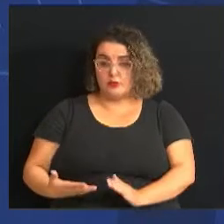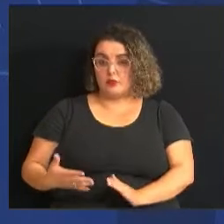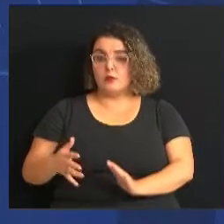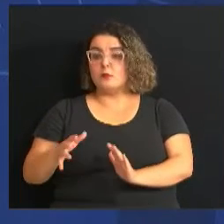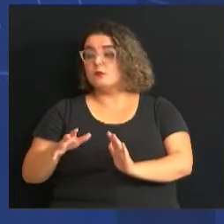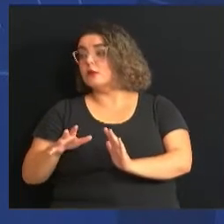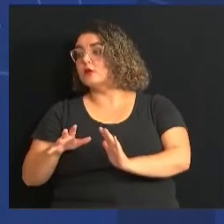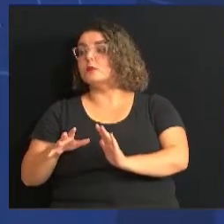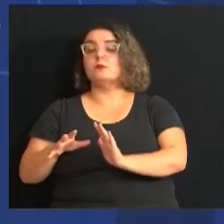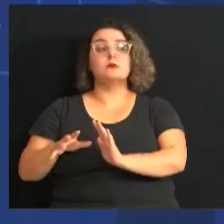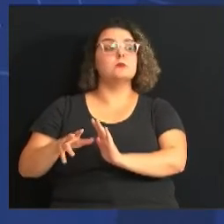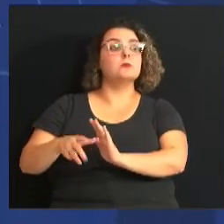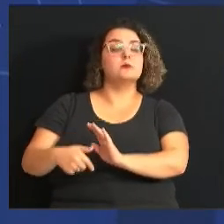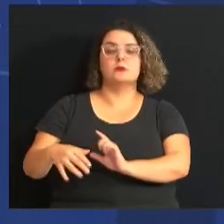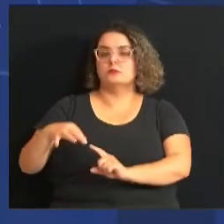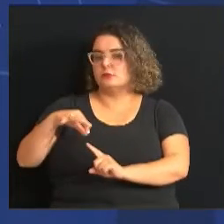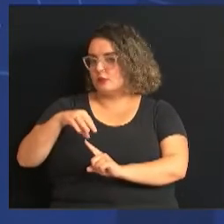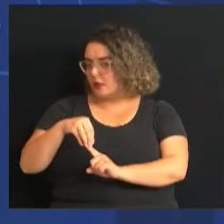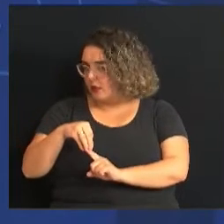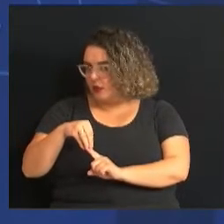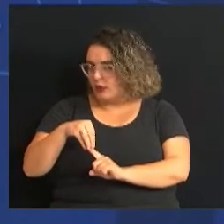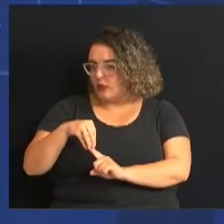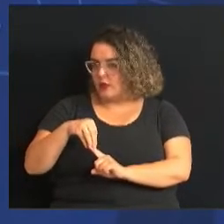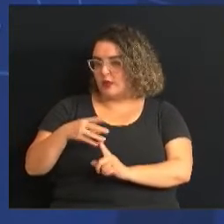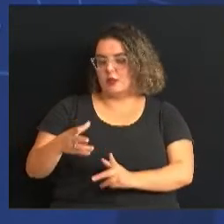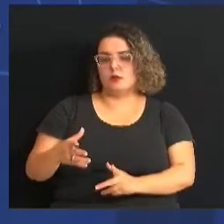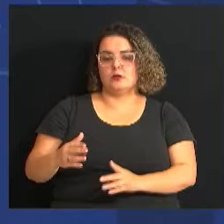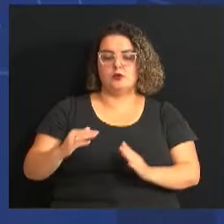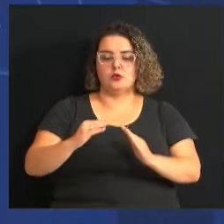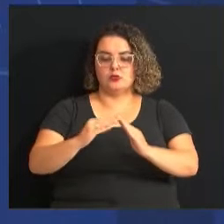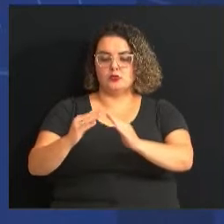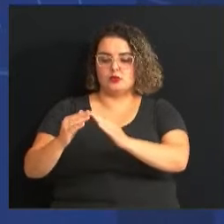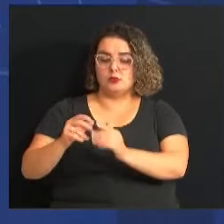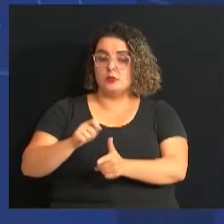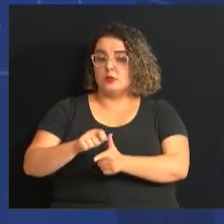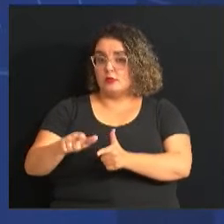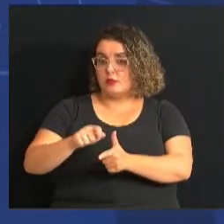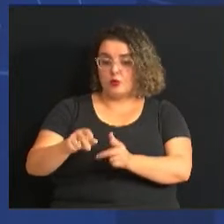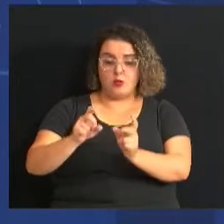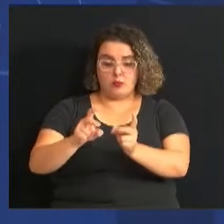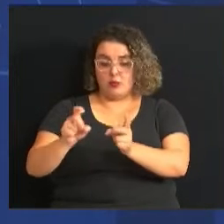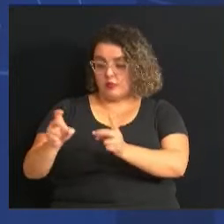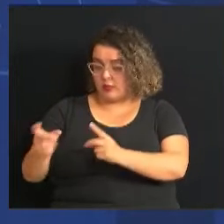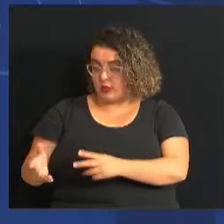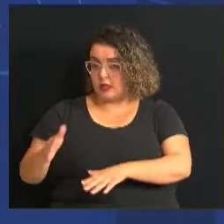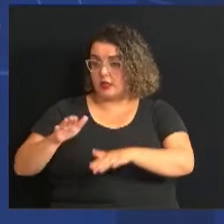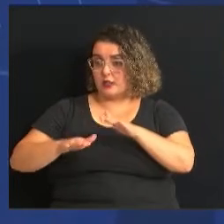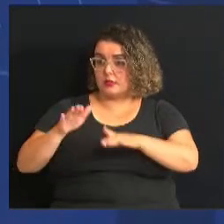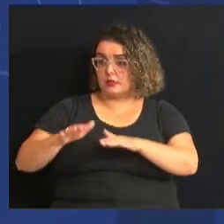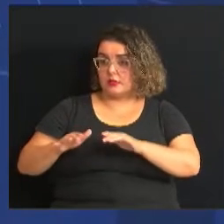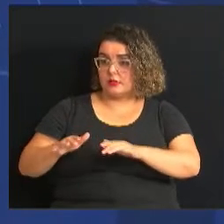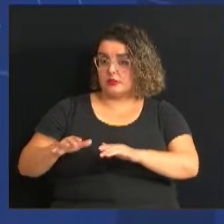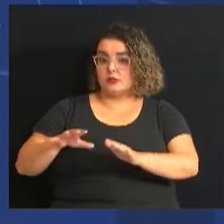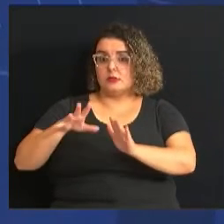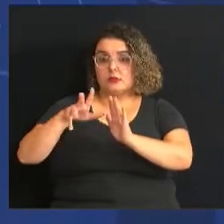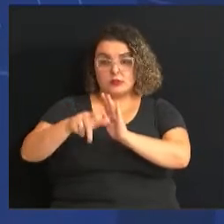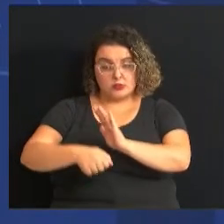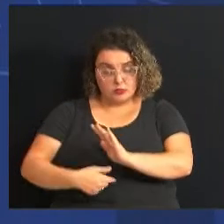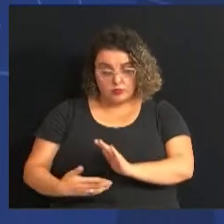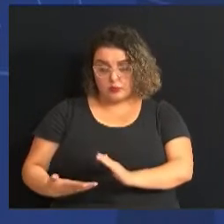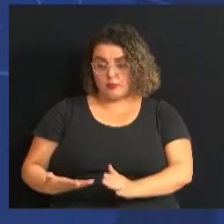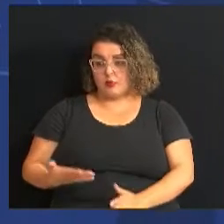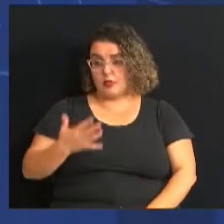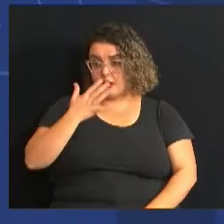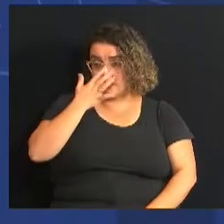ponto de ônibus, Os imóveis que estão para alugar, para vender, muitas das vezes estão sendo roubados, né?